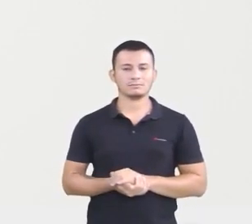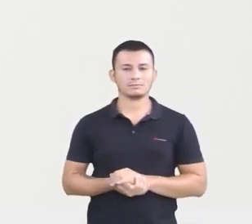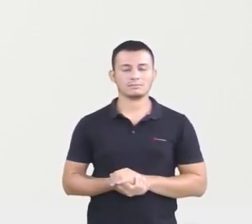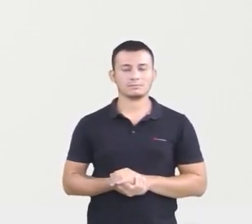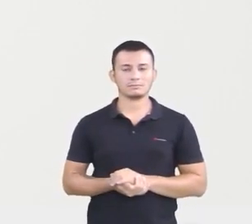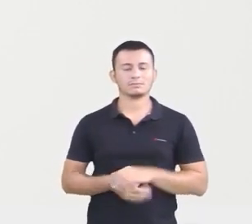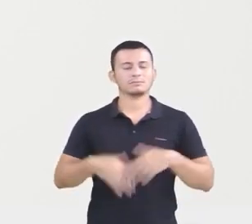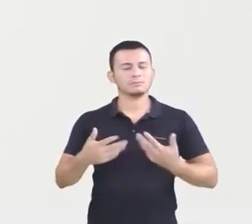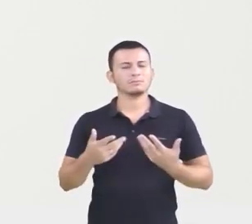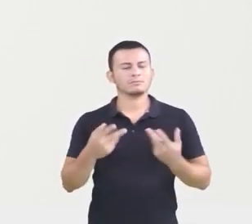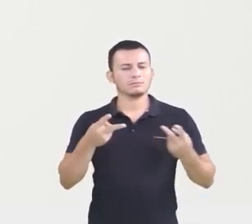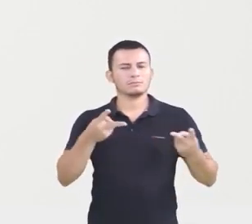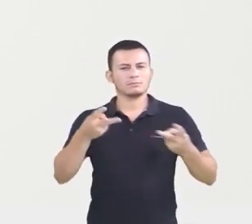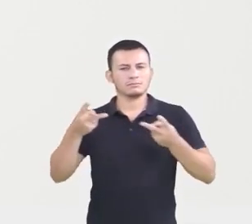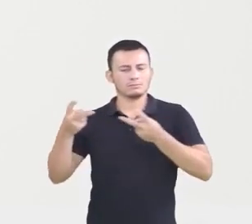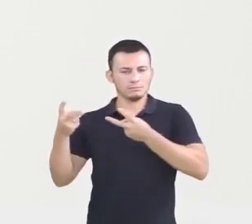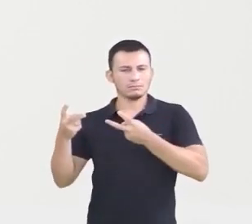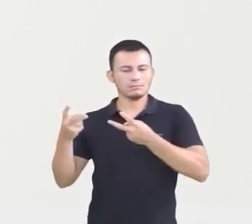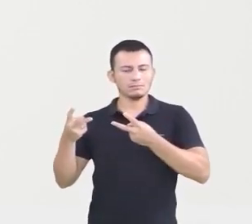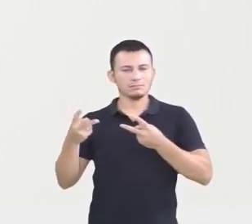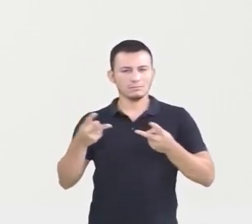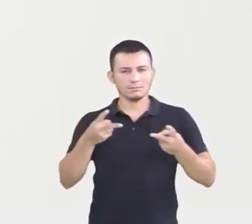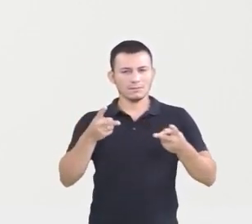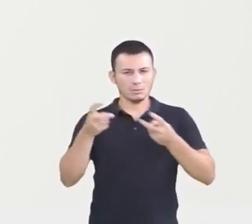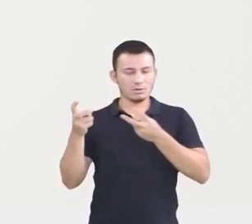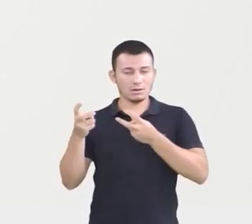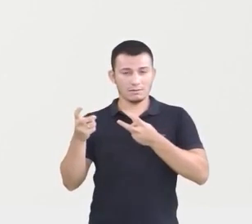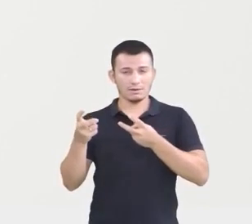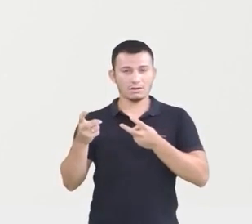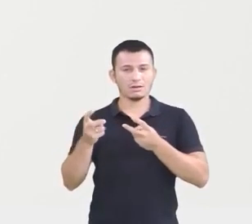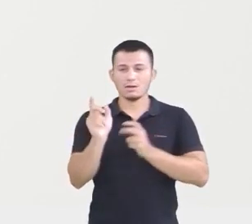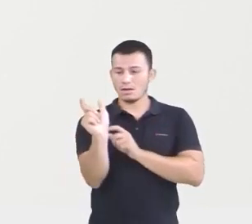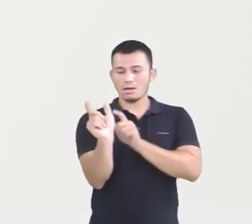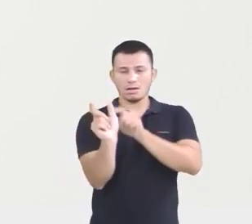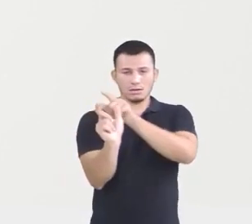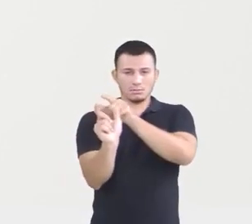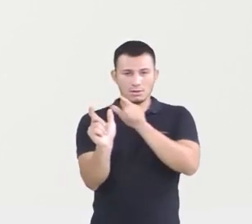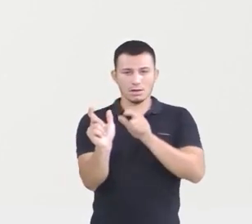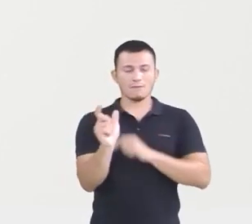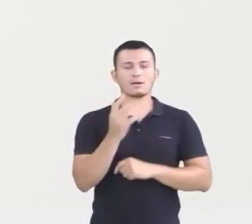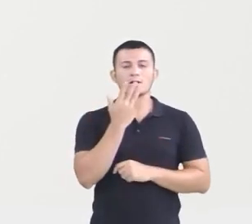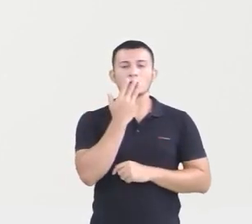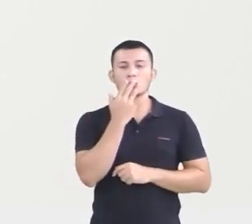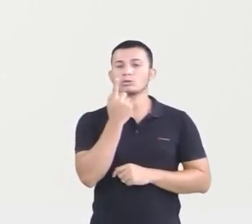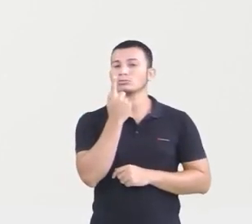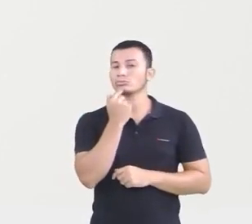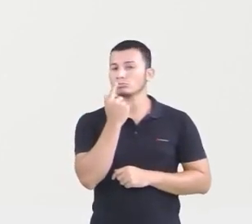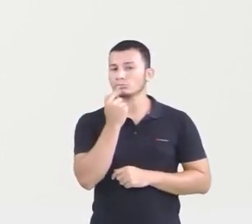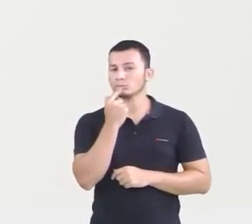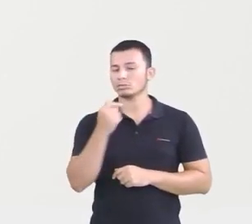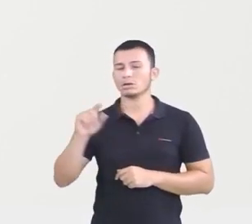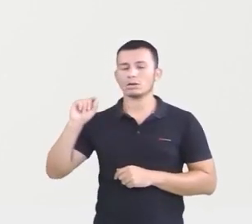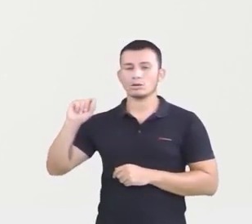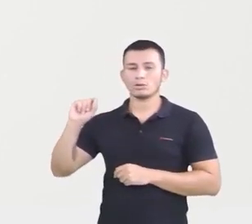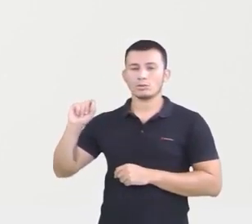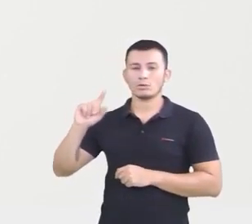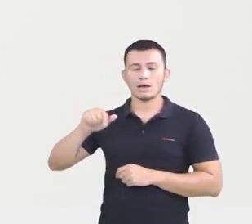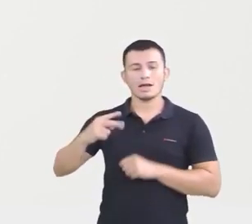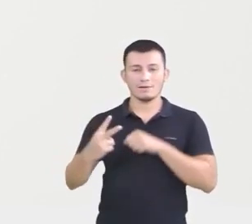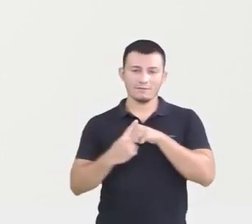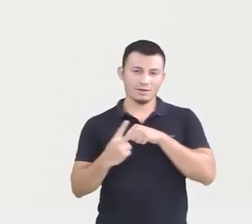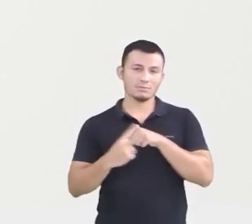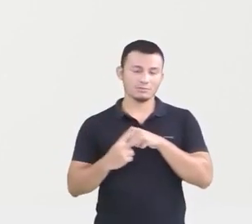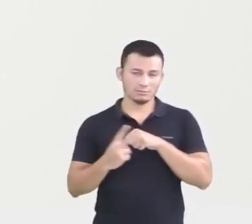aqui que todas essas palavras que estão em vermelho, elas são